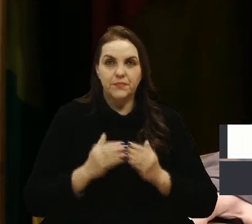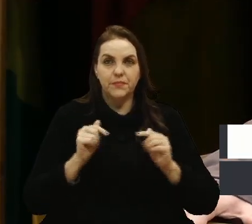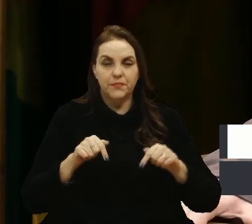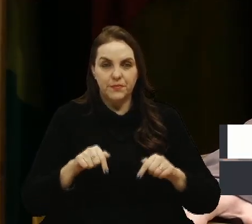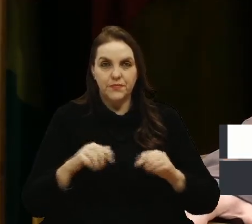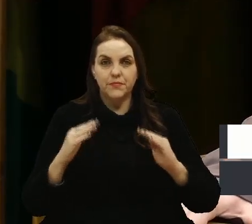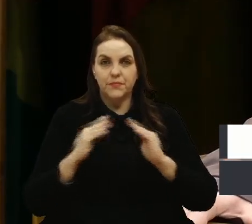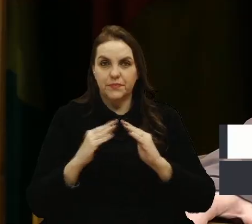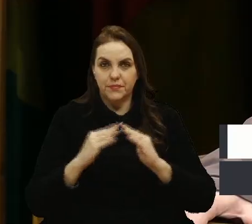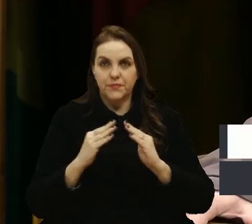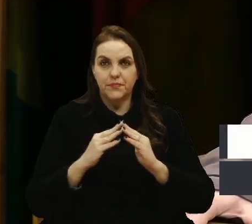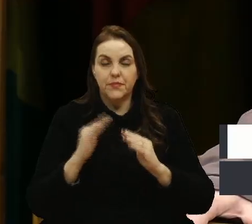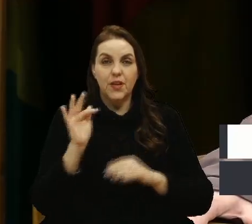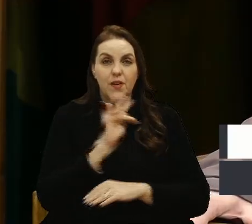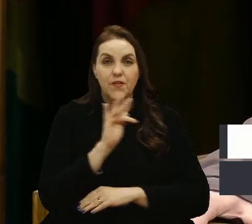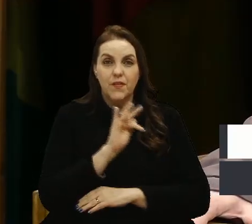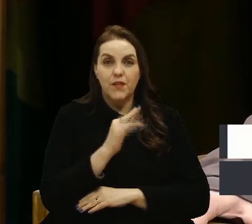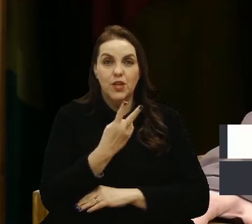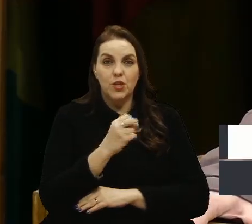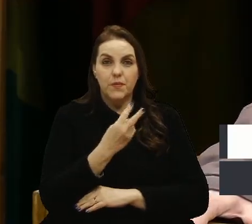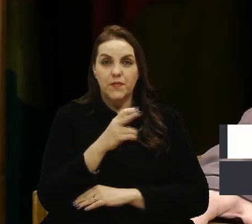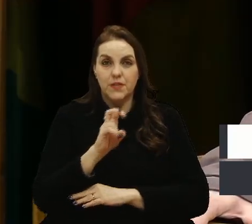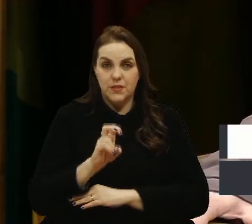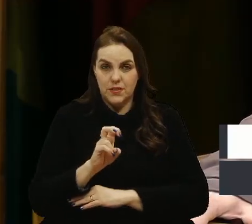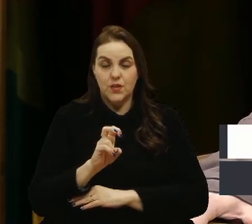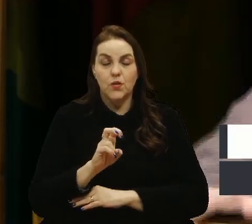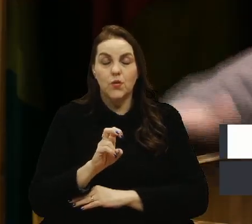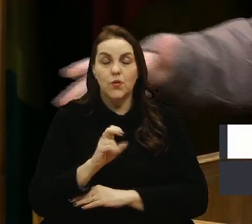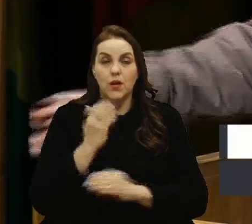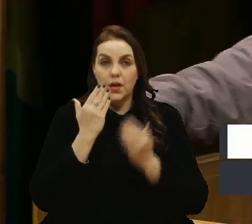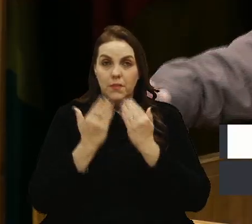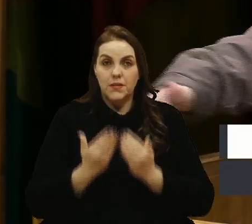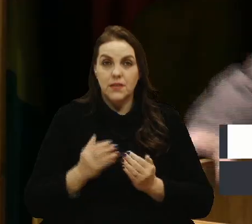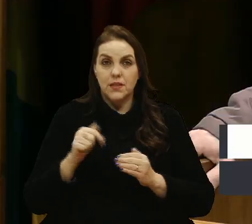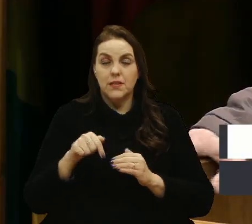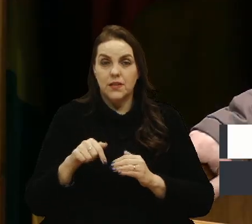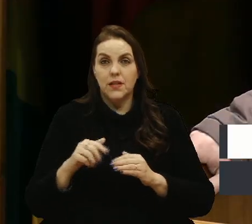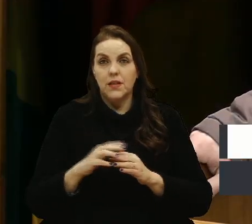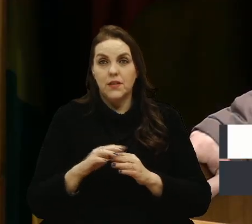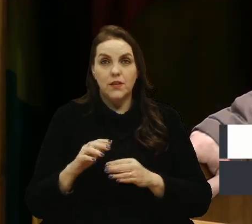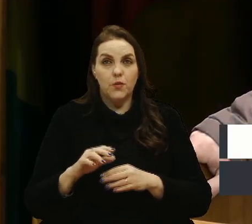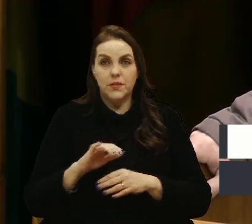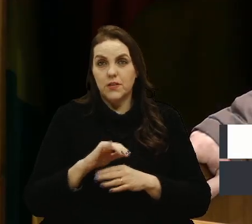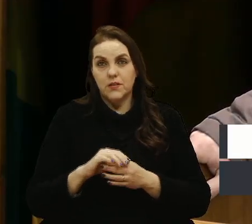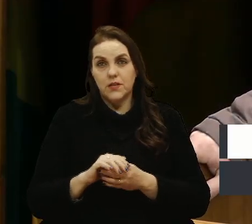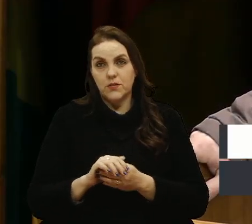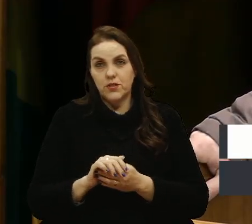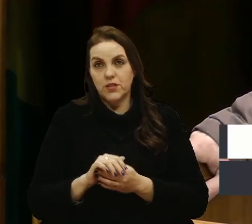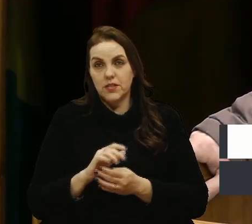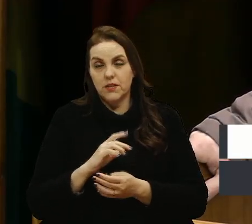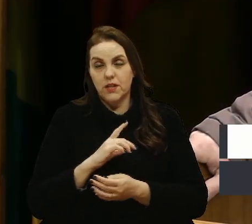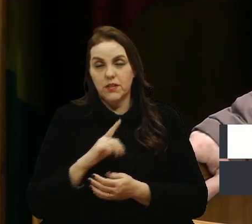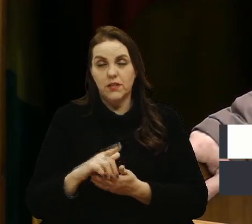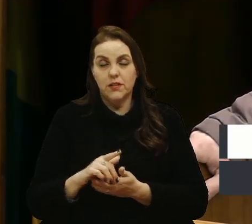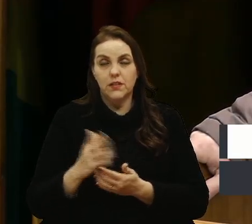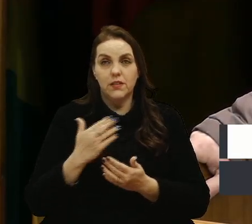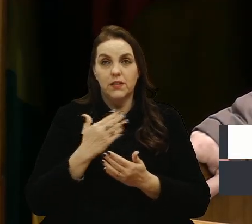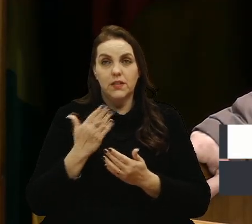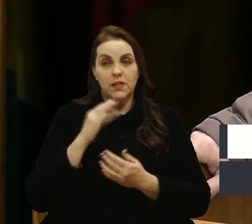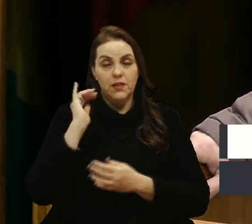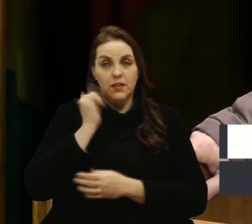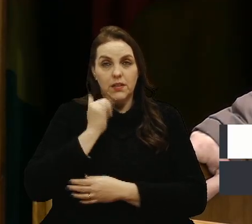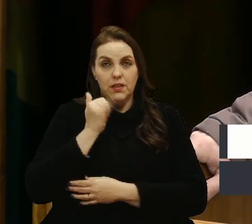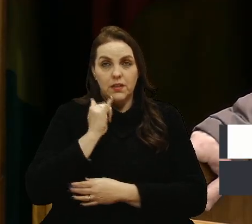em fevereiro de 2025 e o apreciado por essa casa em junho de 2026. São narrativas